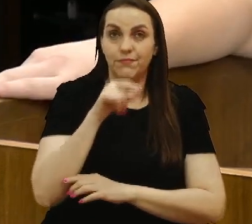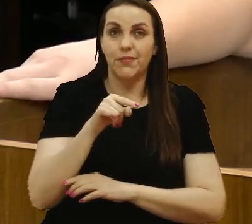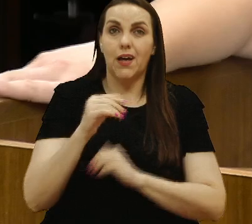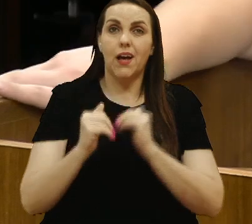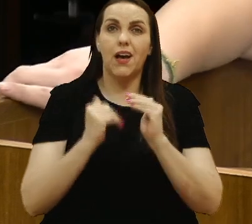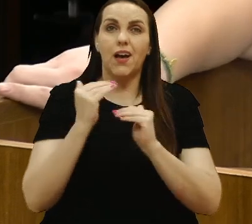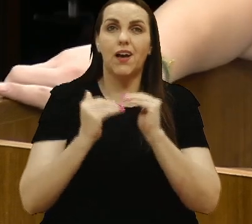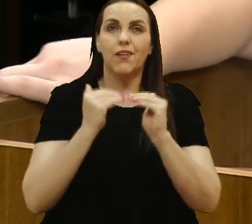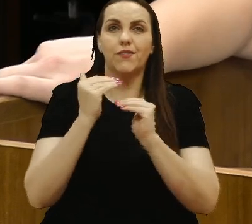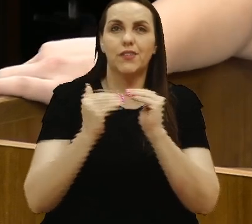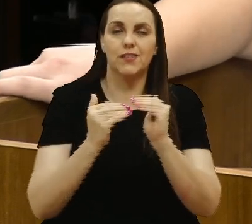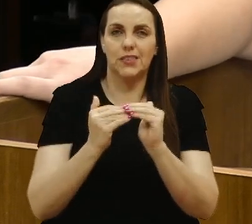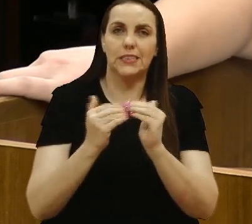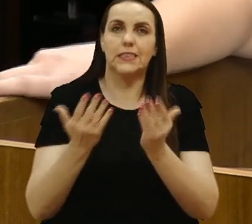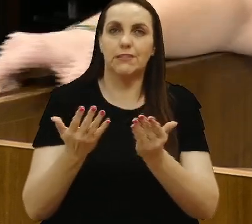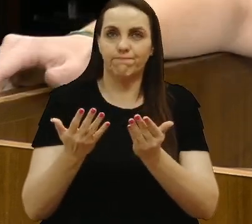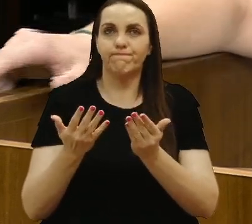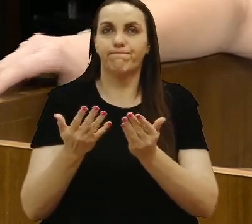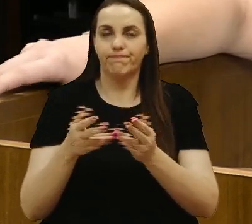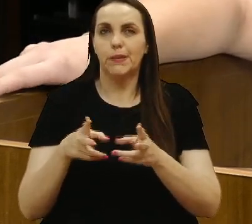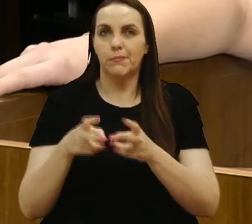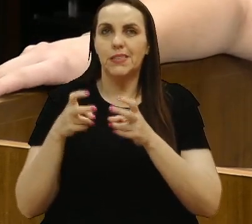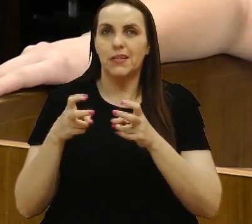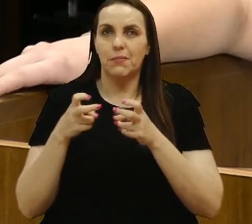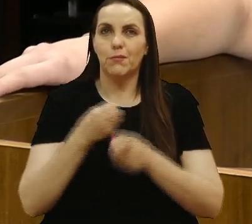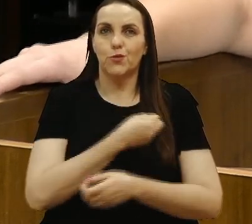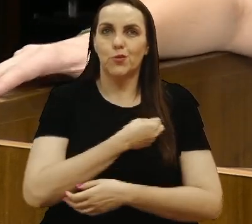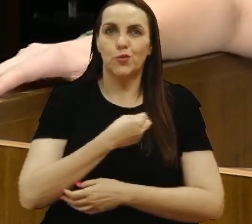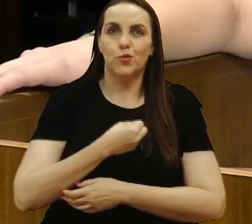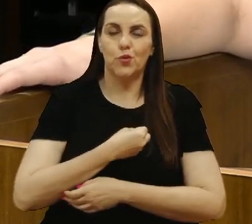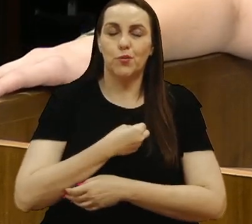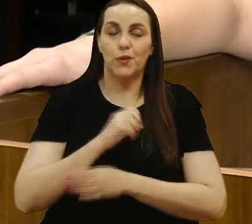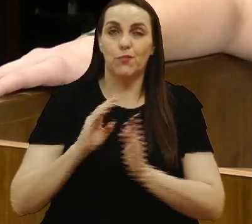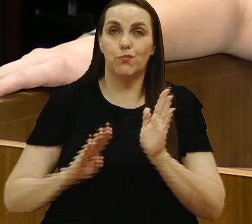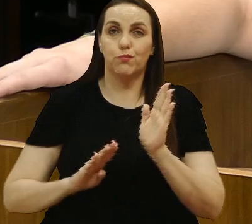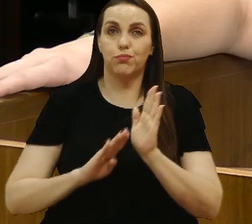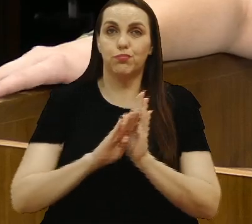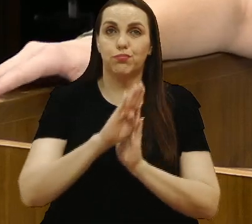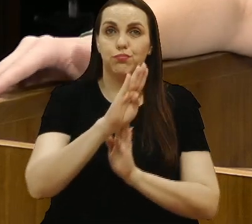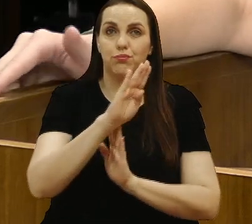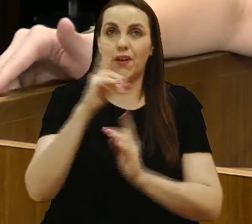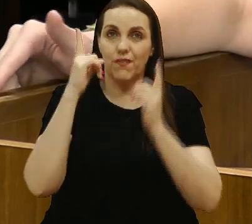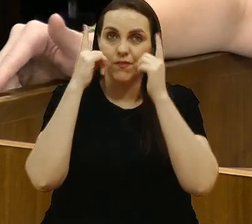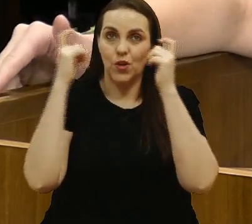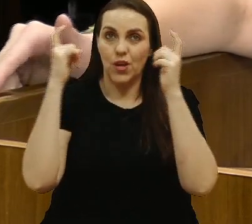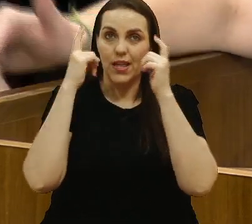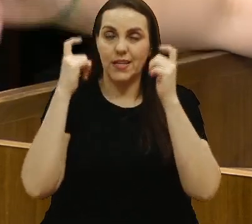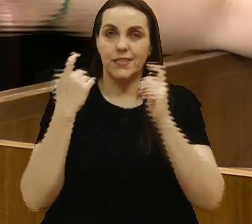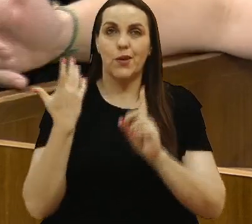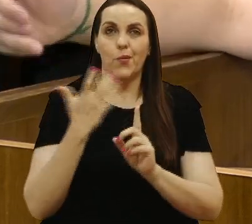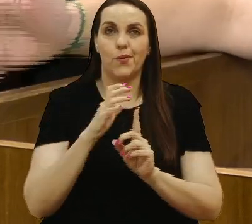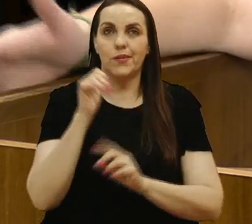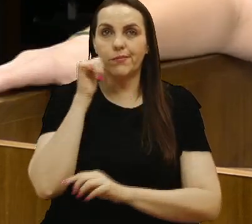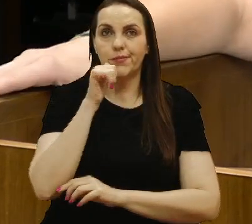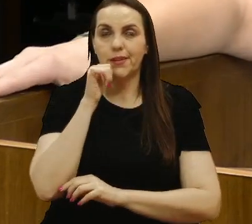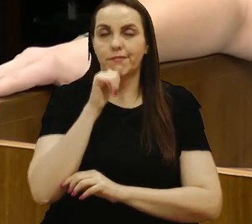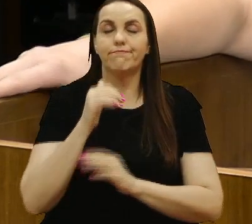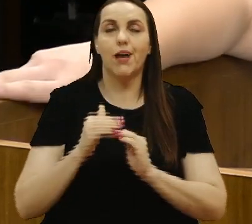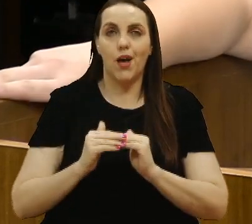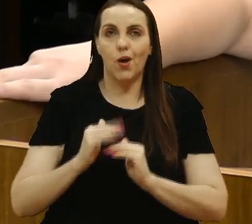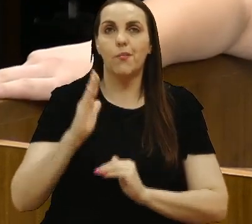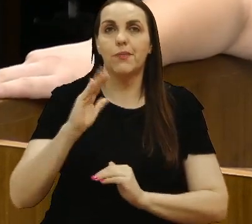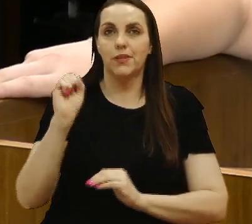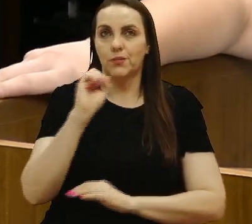avanços, e por isso a gente percebe o número de violência aumentando no Brasil, sendo que isso é inaceitável. Nós precisamos caminhar